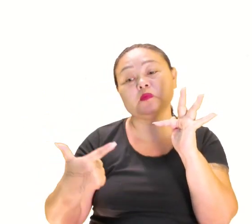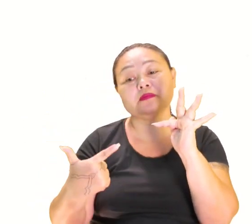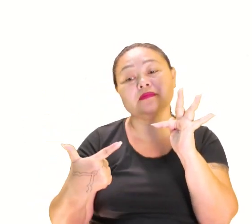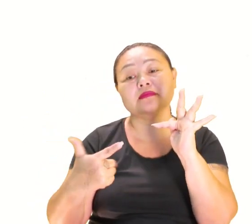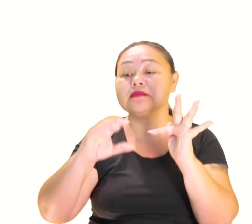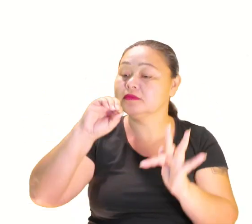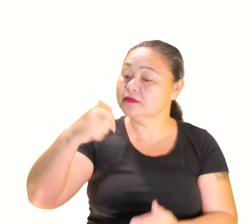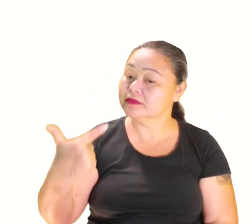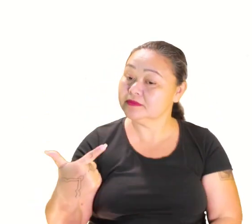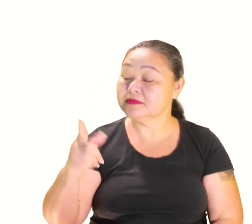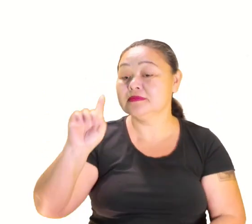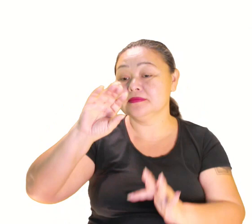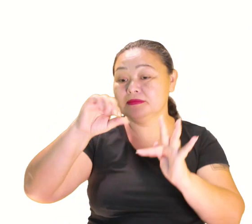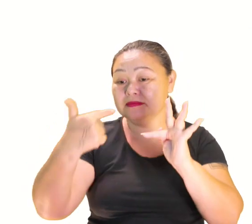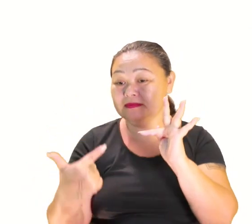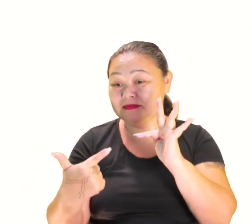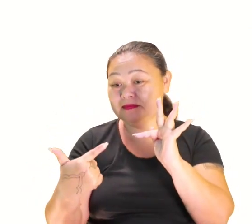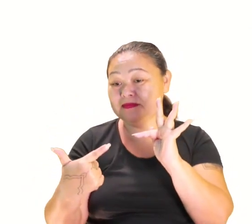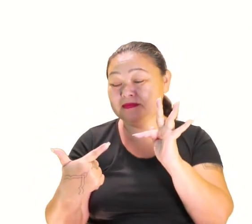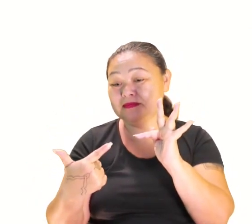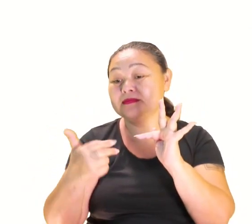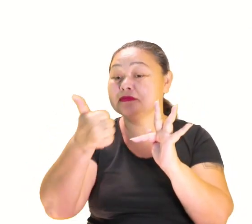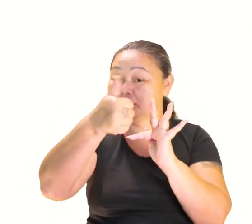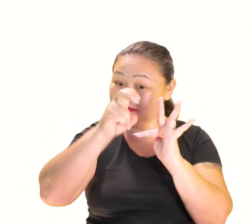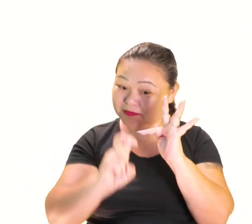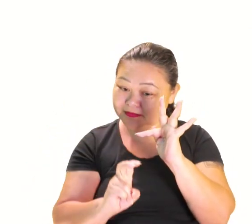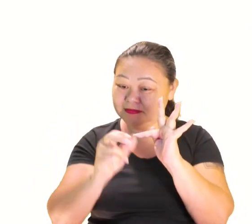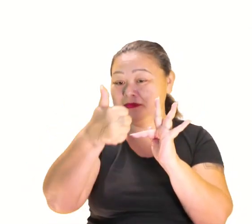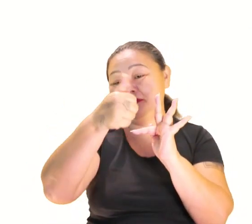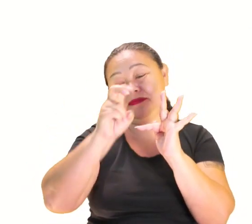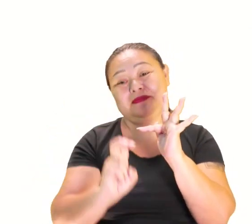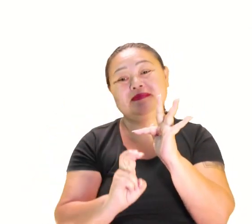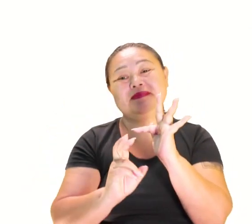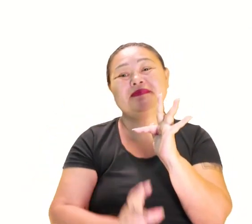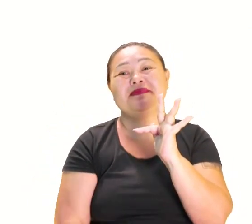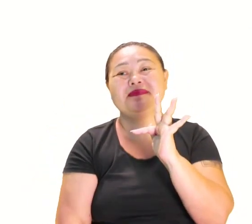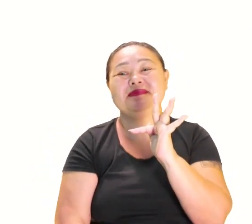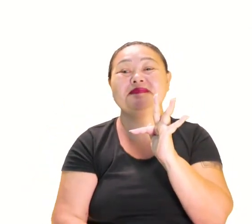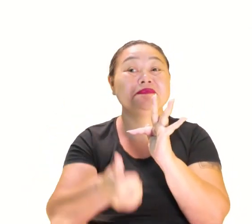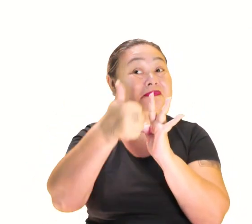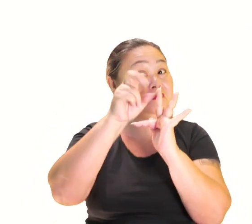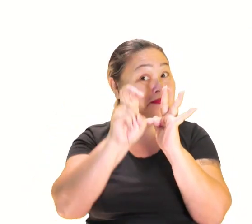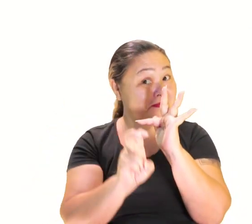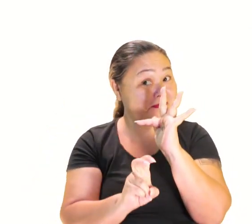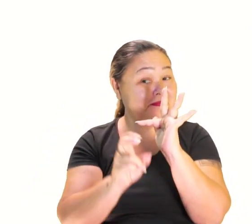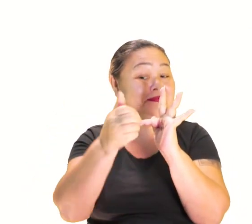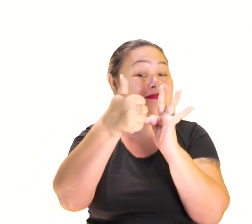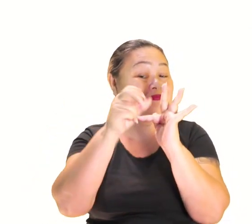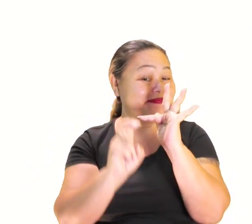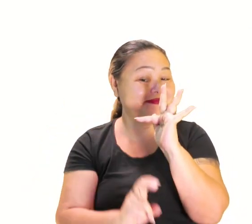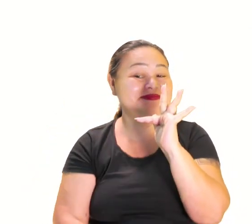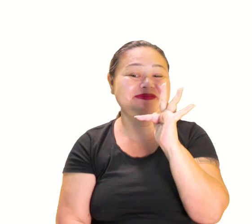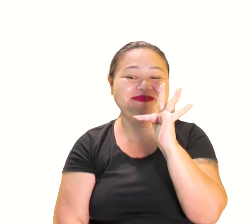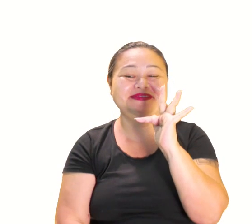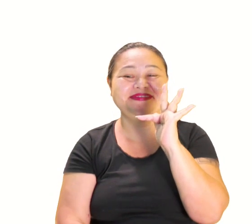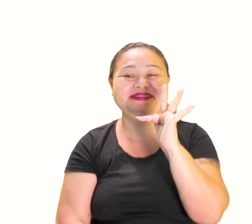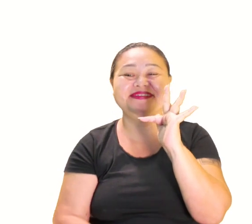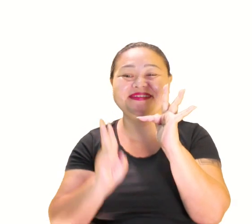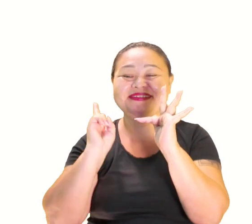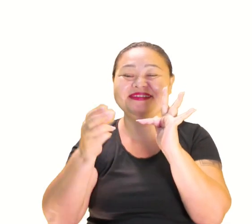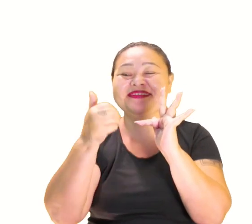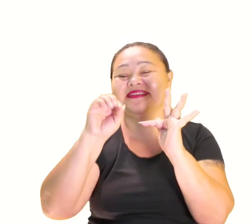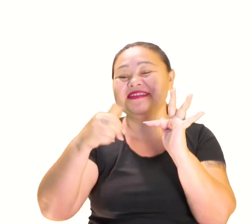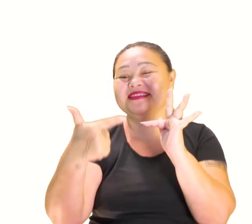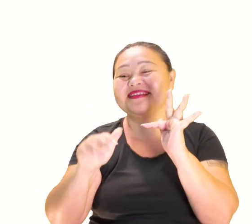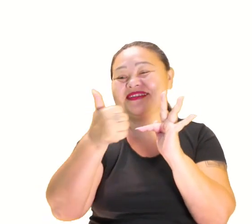é o 0,2? 0,2 é 1/5, né? 1/5. Ah, então tá, né? Beleza, 0,2 é o mesmo